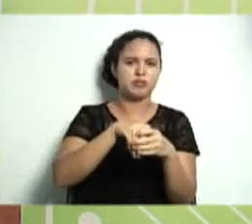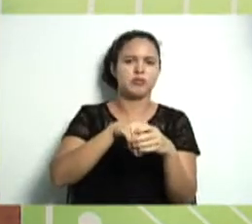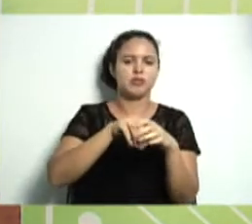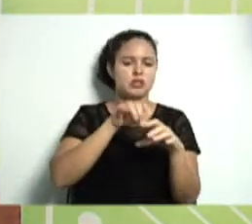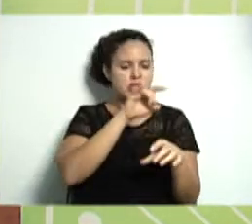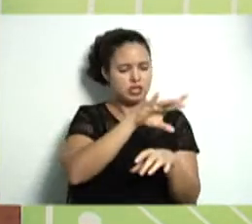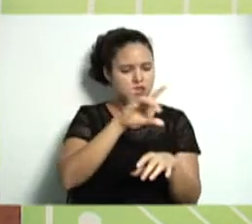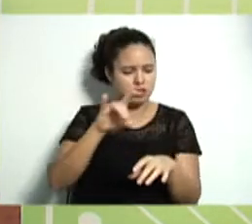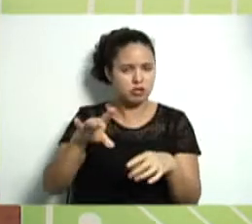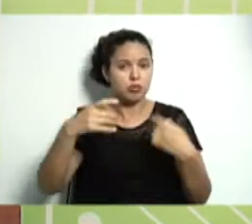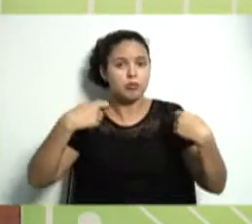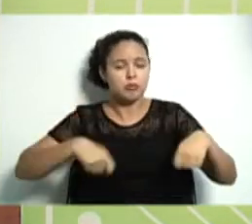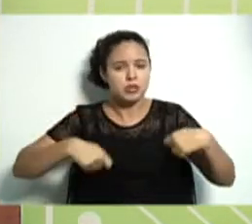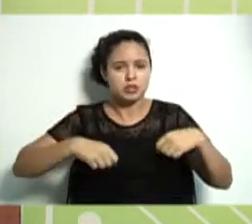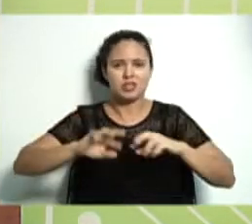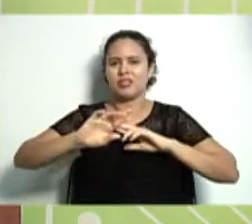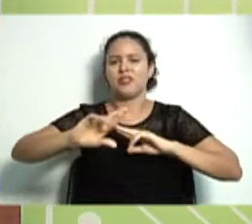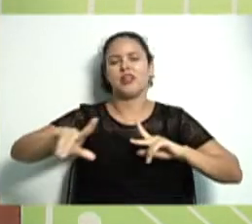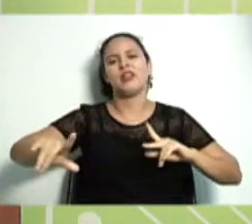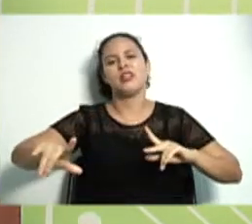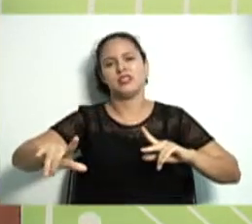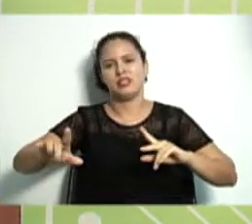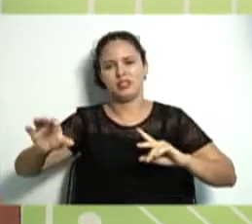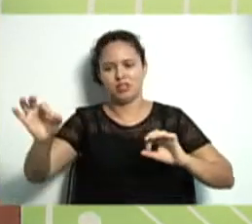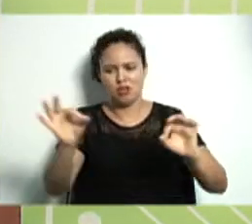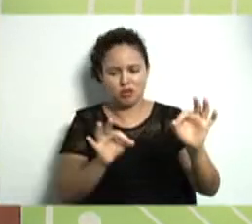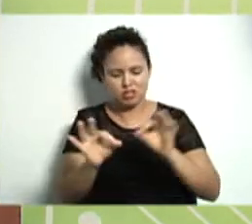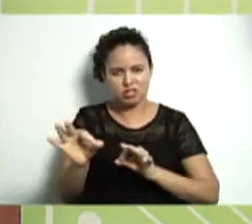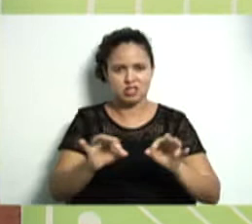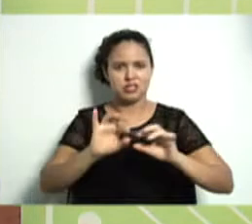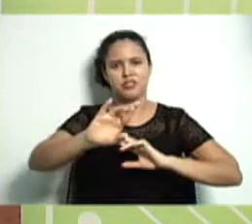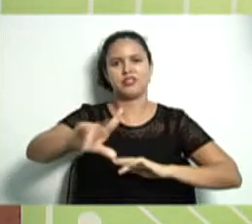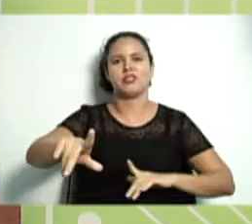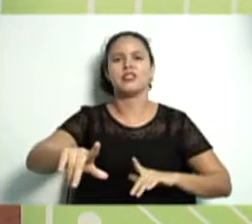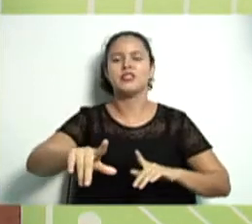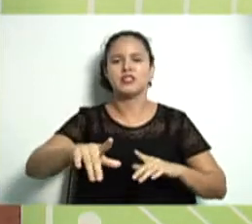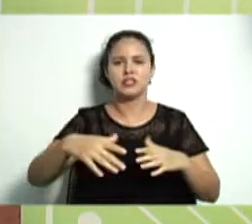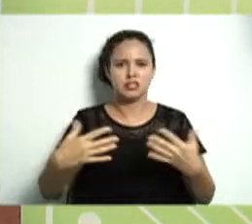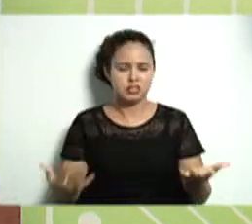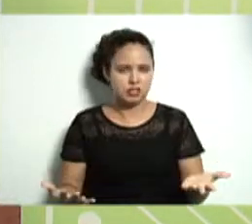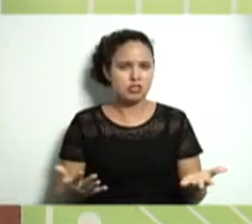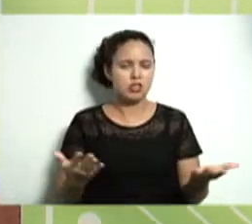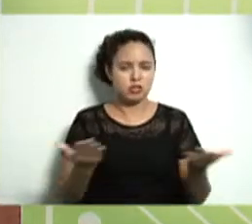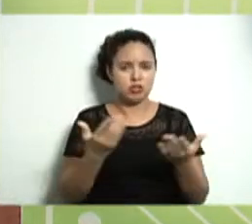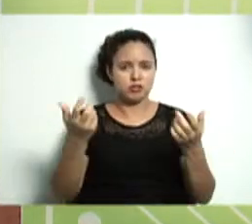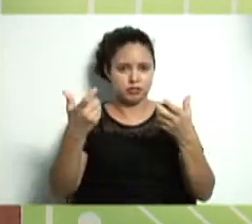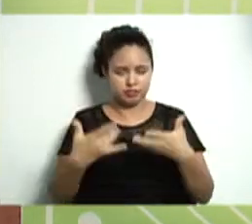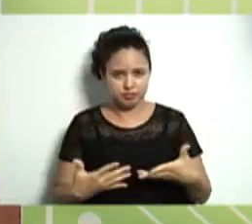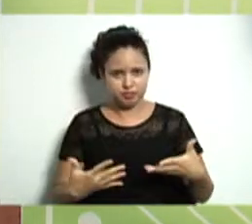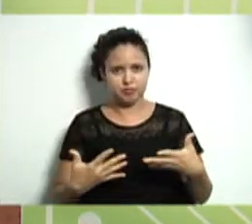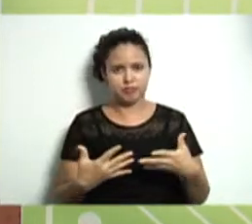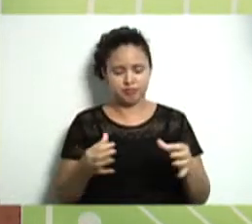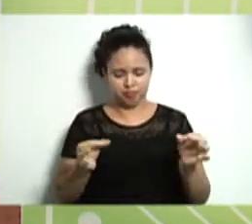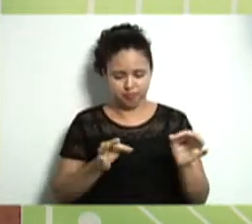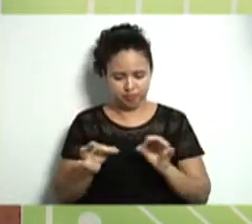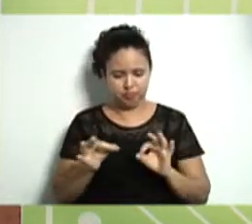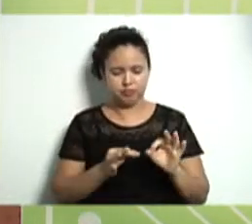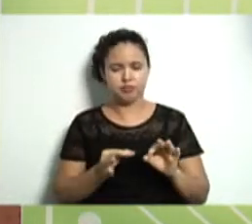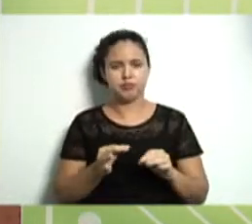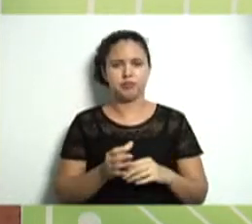né? Então, nós vamos continuar nessas diferentes formas que nós nos